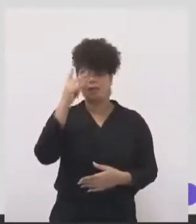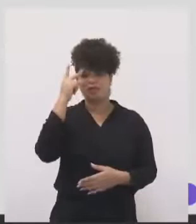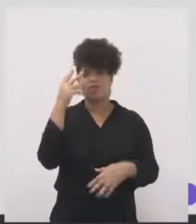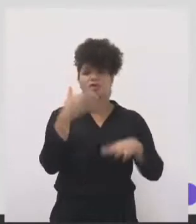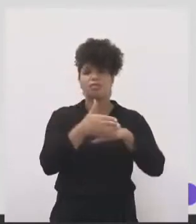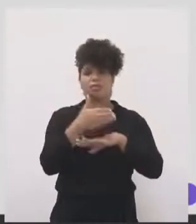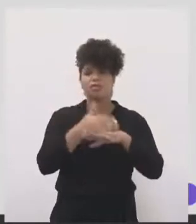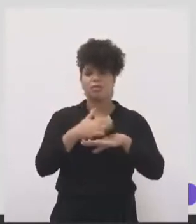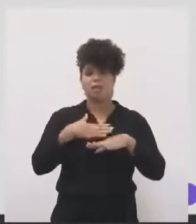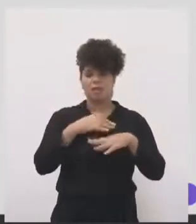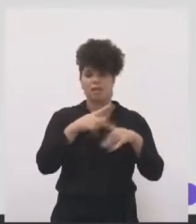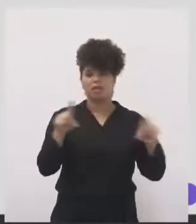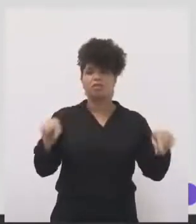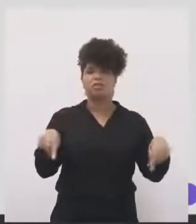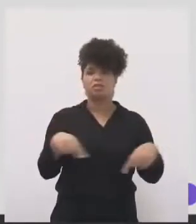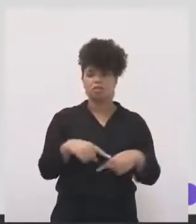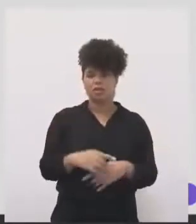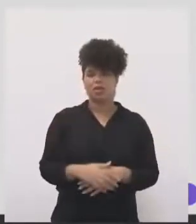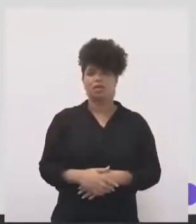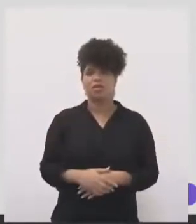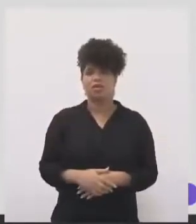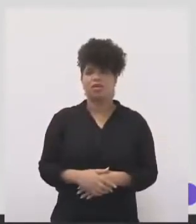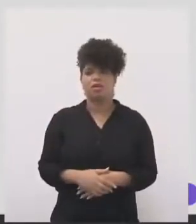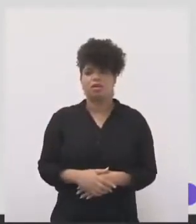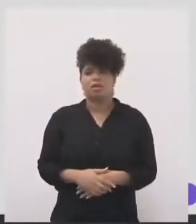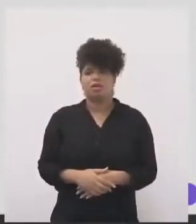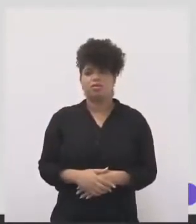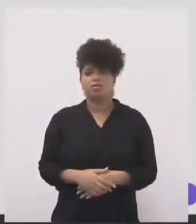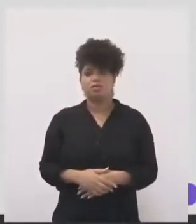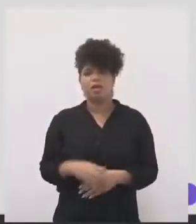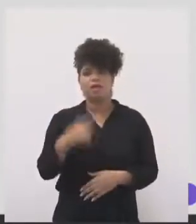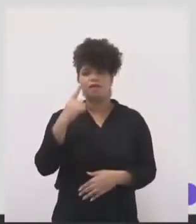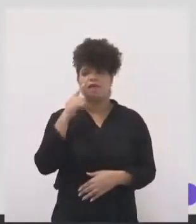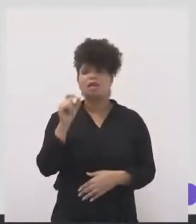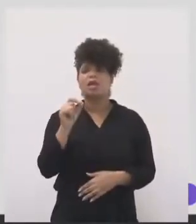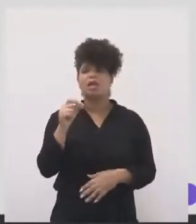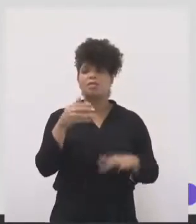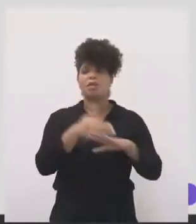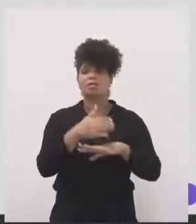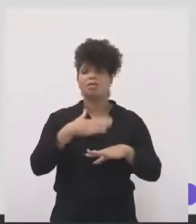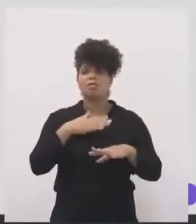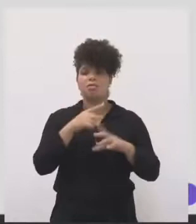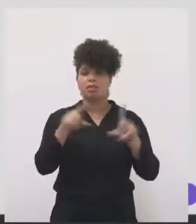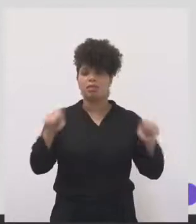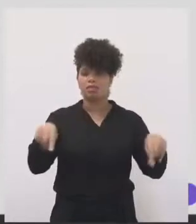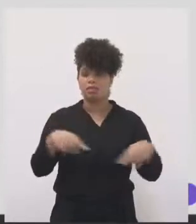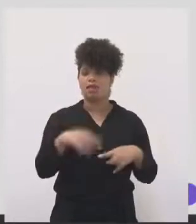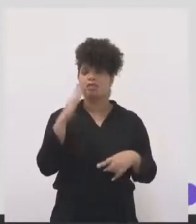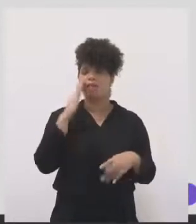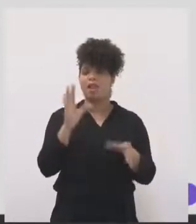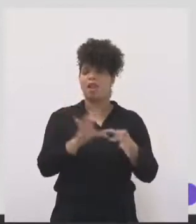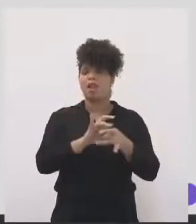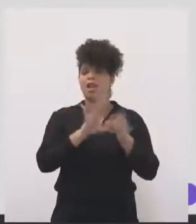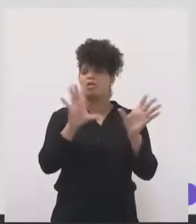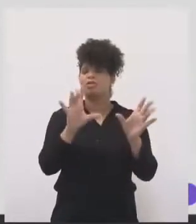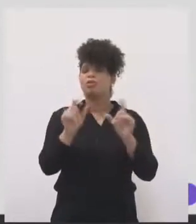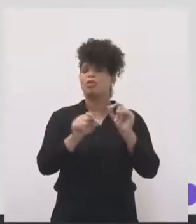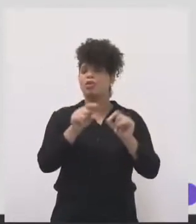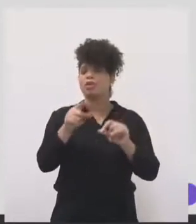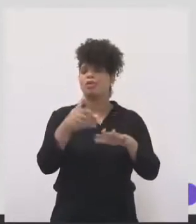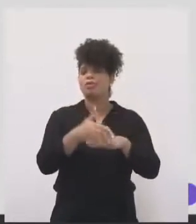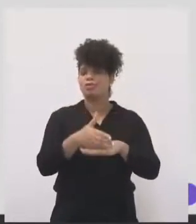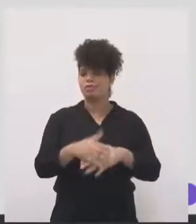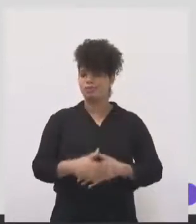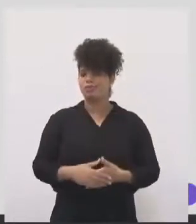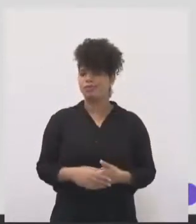na minha sala. Então, eu posso ver quem é que está na minha sala e qual a permissão que eu dei para essa pessoa.